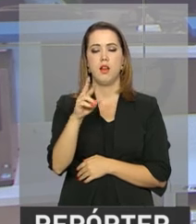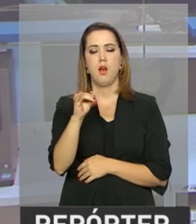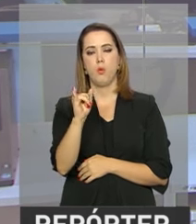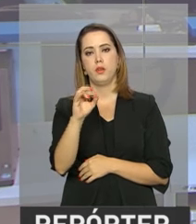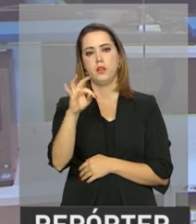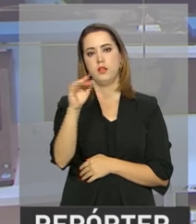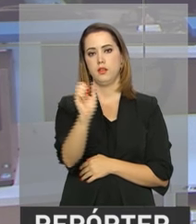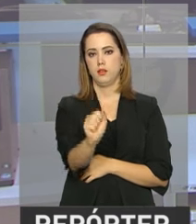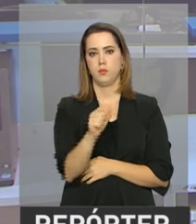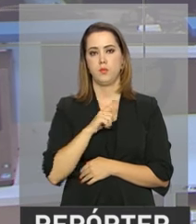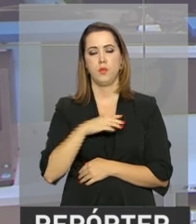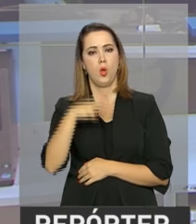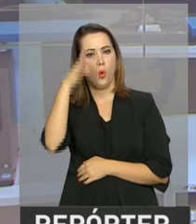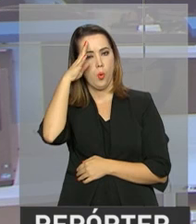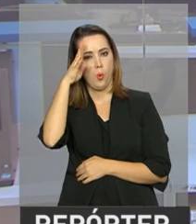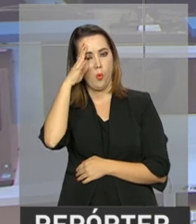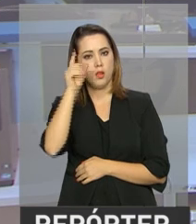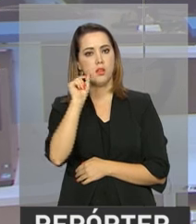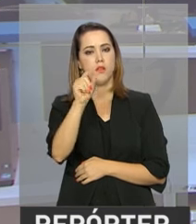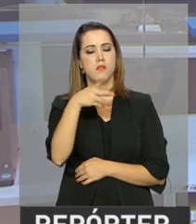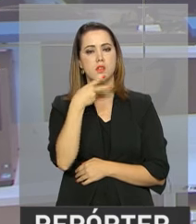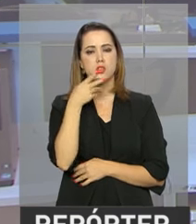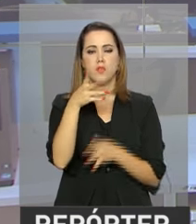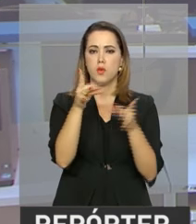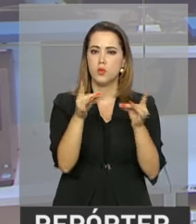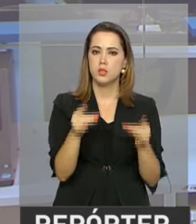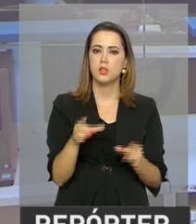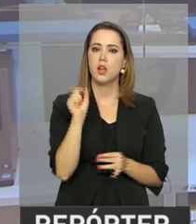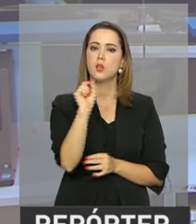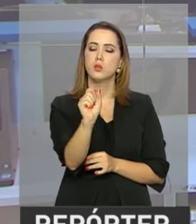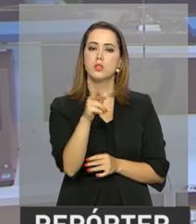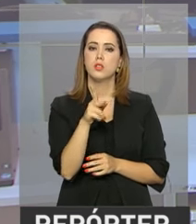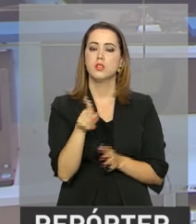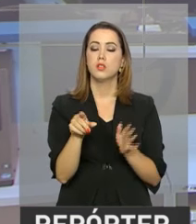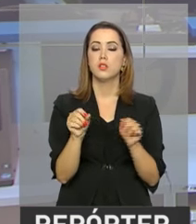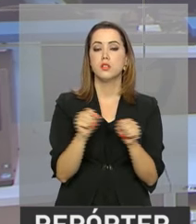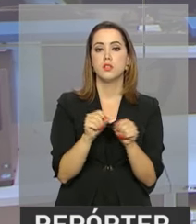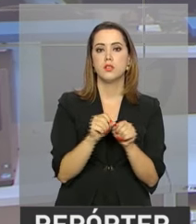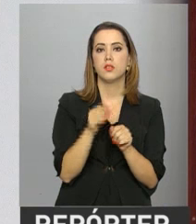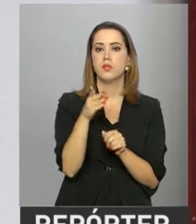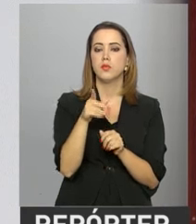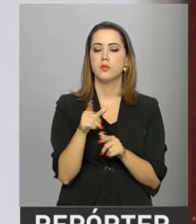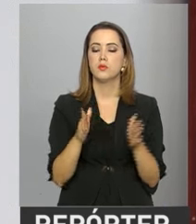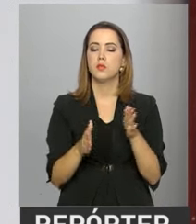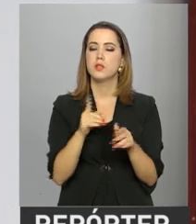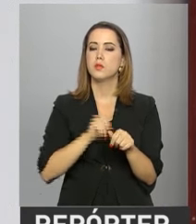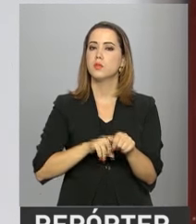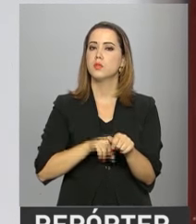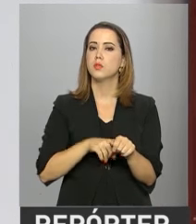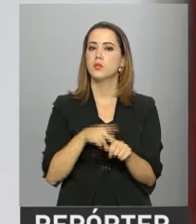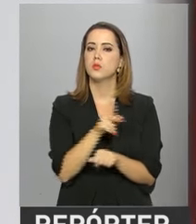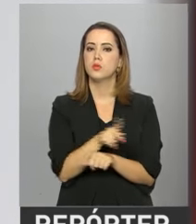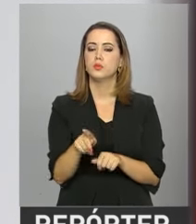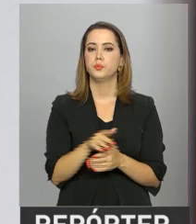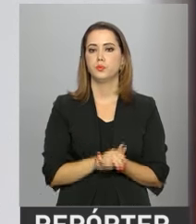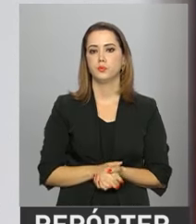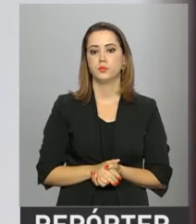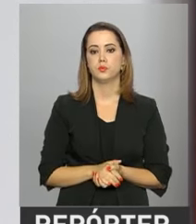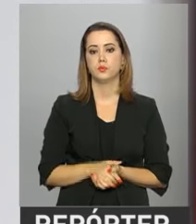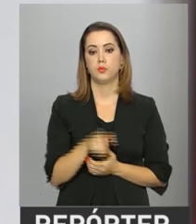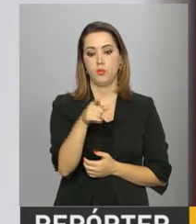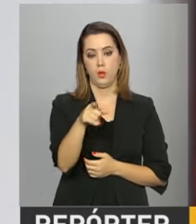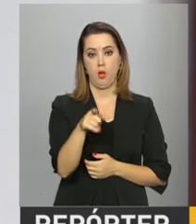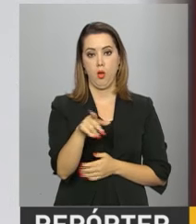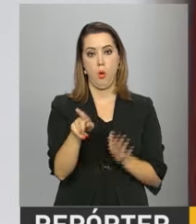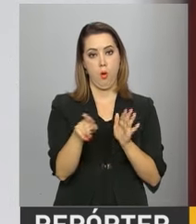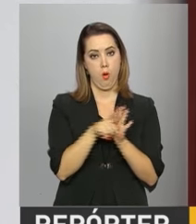ao receber o cargo, Rodrigo Maia destacou qual o papel dele como presidente interino. O papel de um vice-presidente, mas